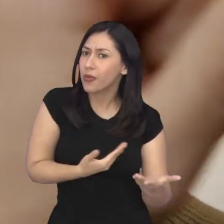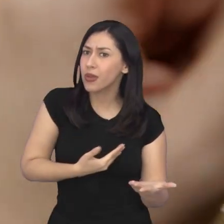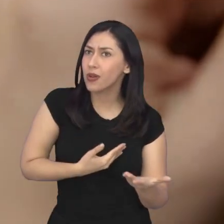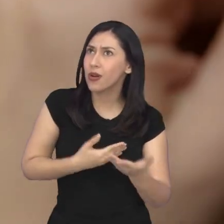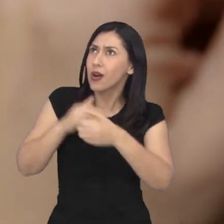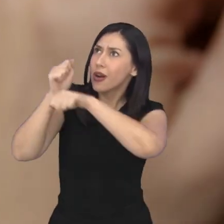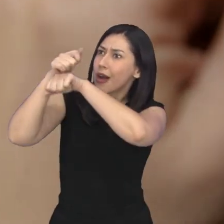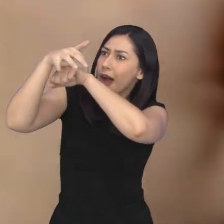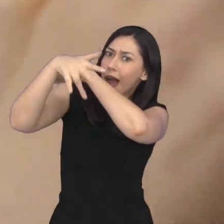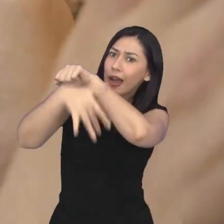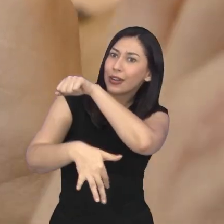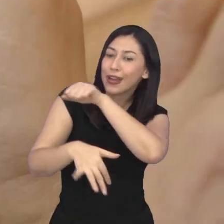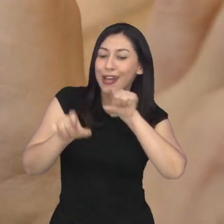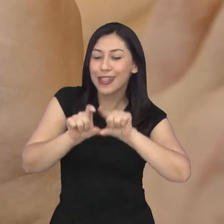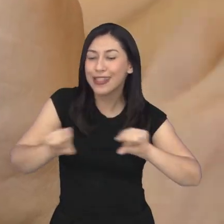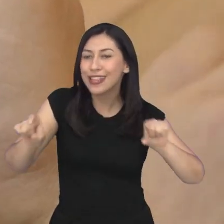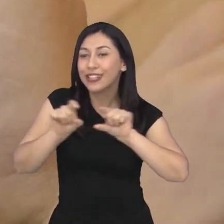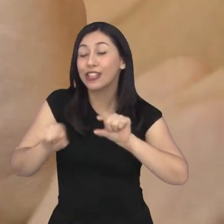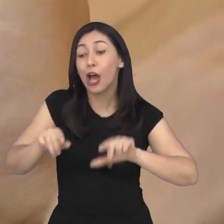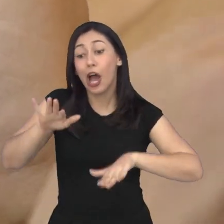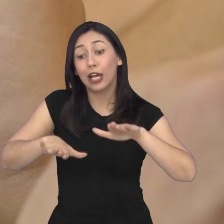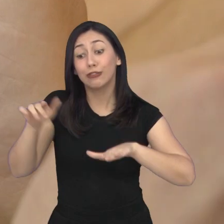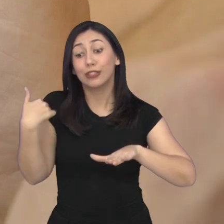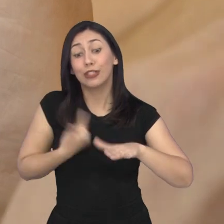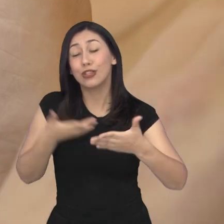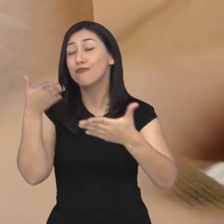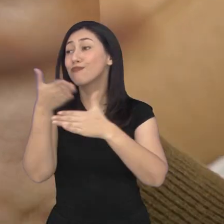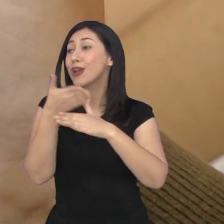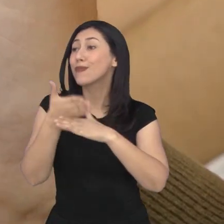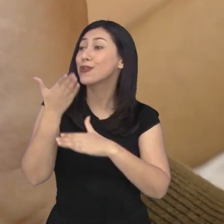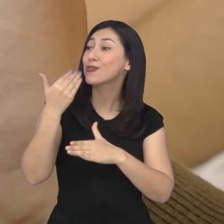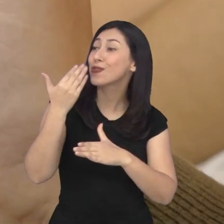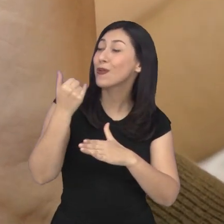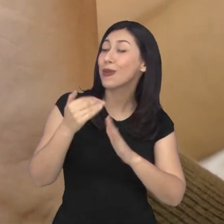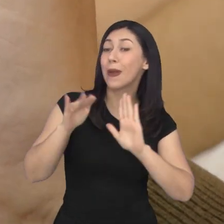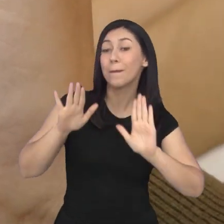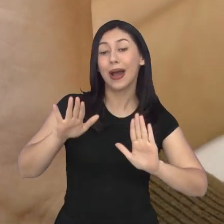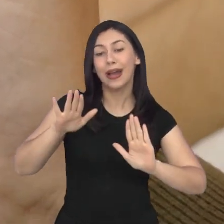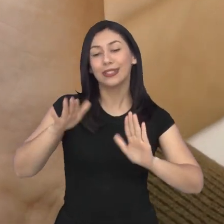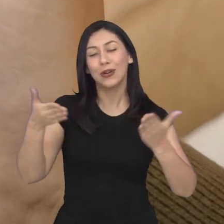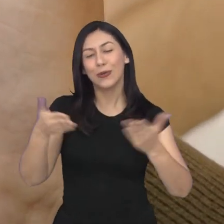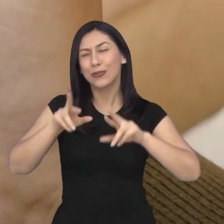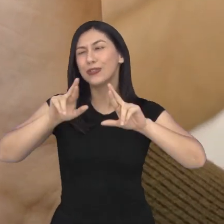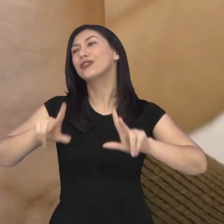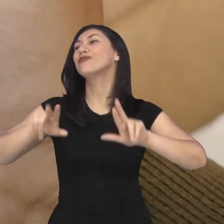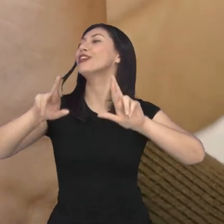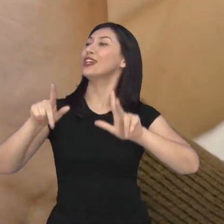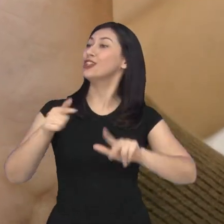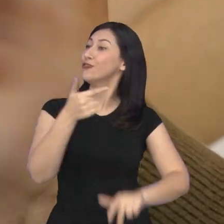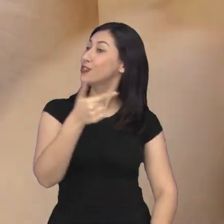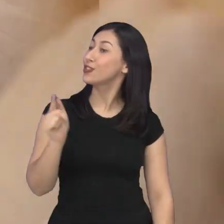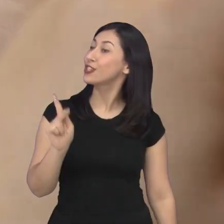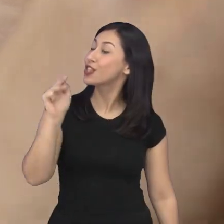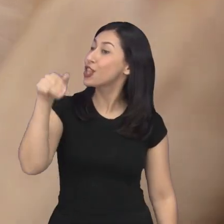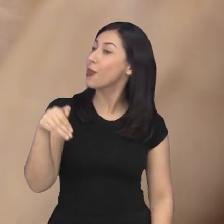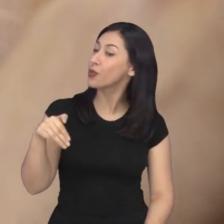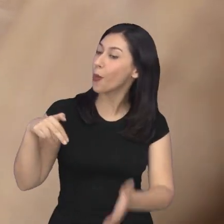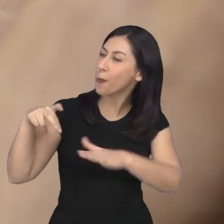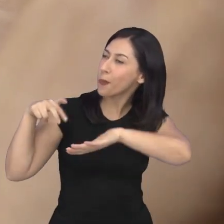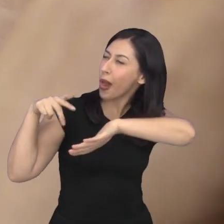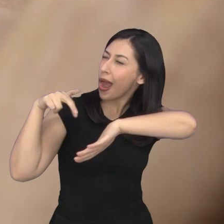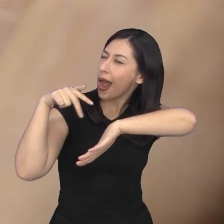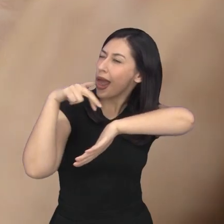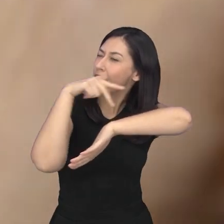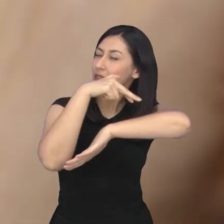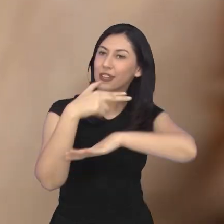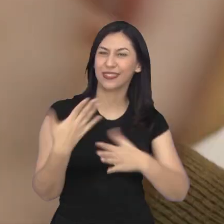na cachoeira e a legenda. Geralmente a gente sai pra comer, mas pra variar, fizemos 22 quilômetros de trilha